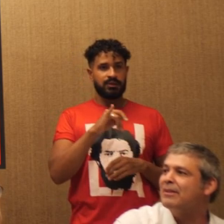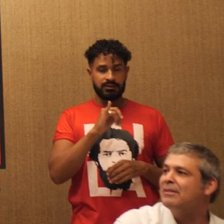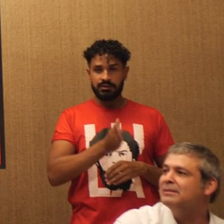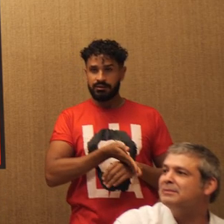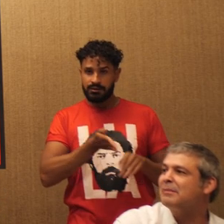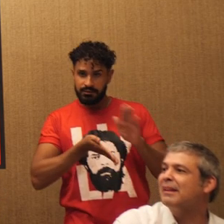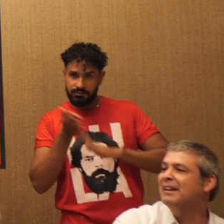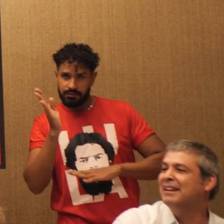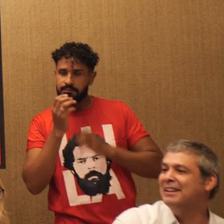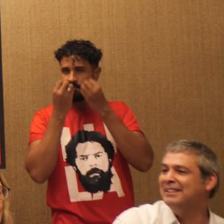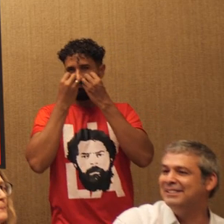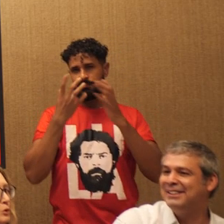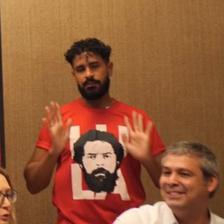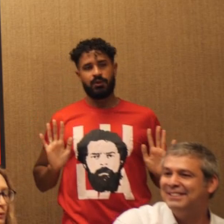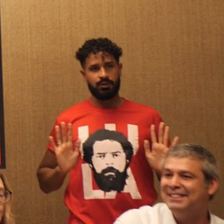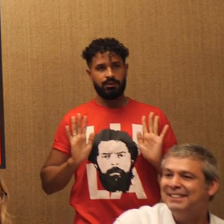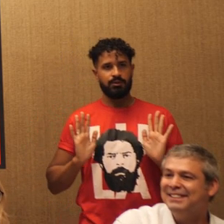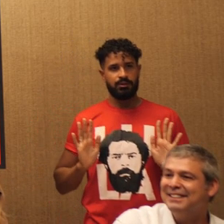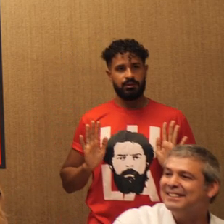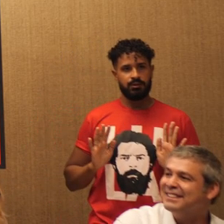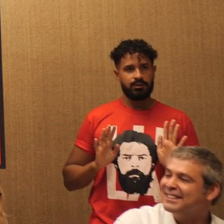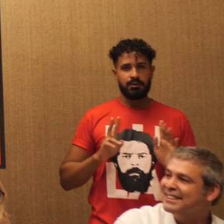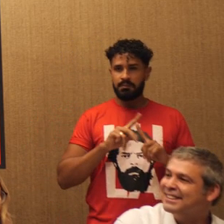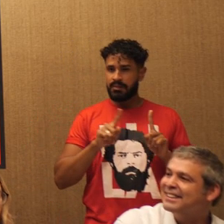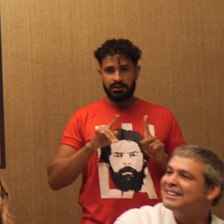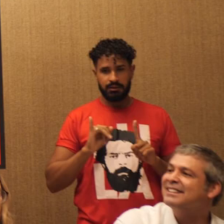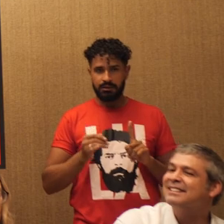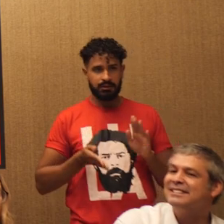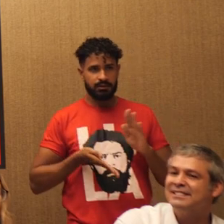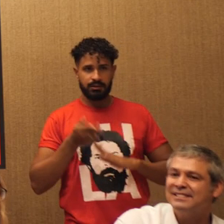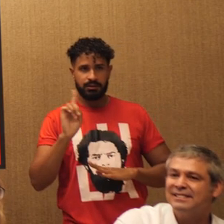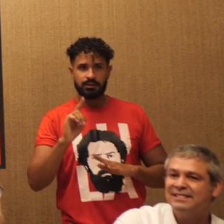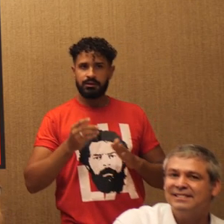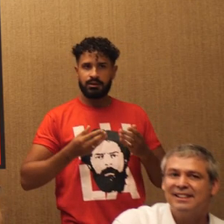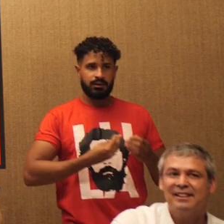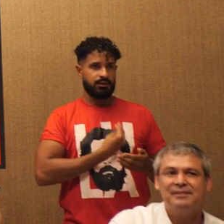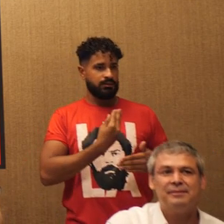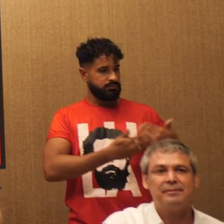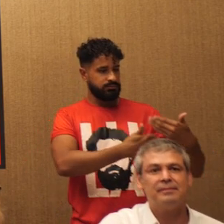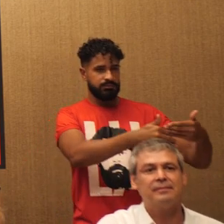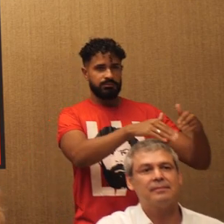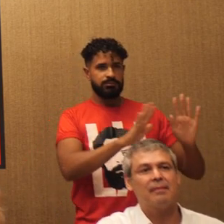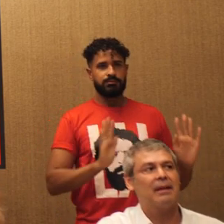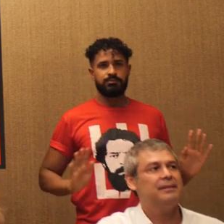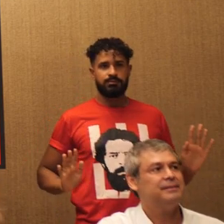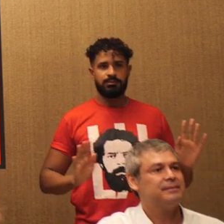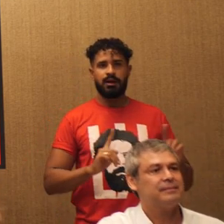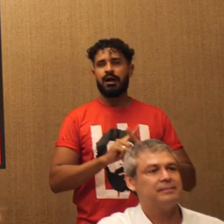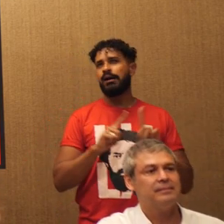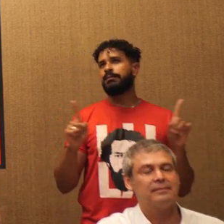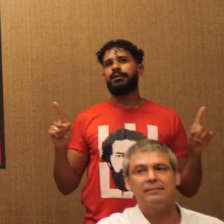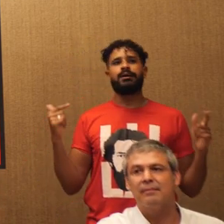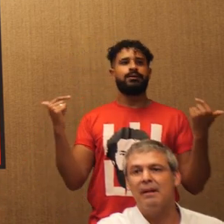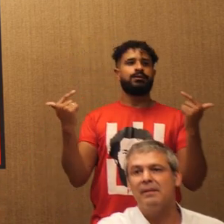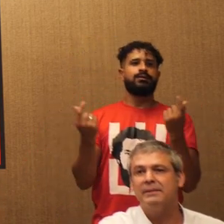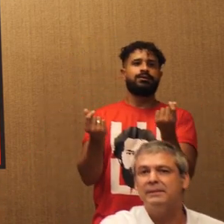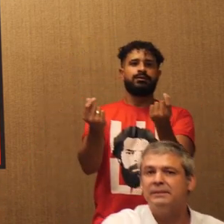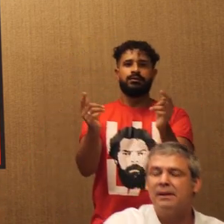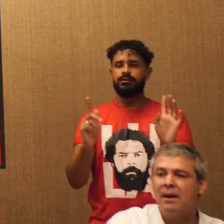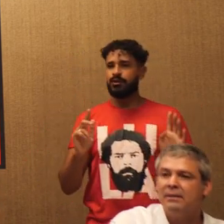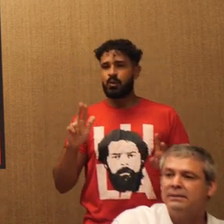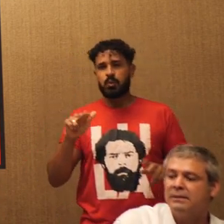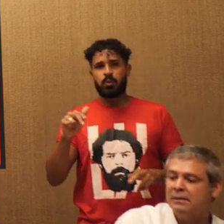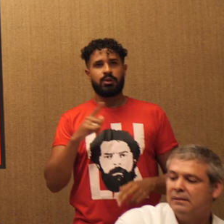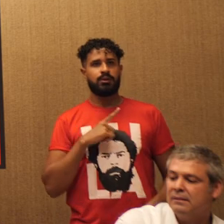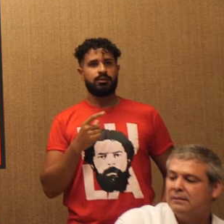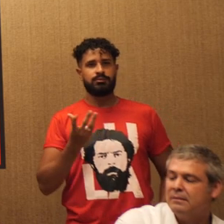vai ser muito bom. Mas se não for, a vida segue, a vida continua. Ah, mas não vai ter dinheiro. Nunca vai